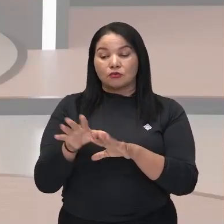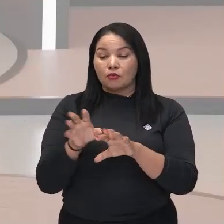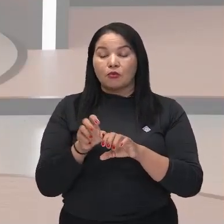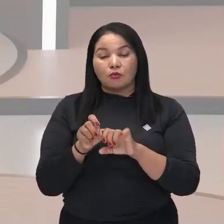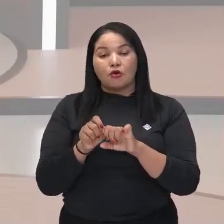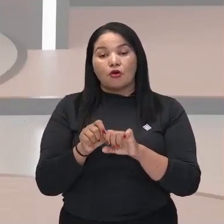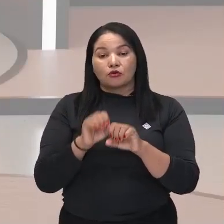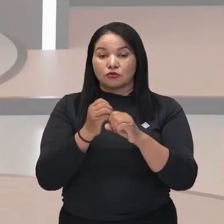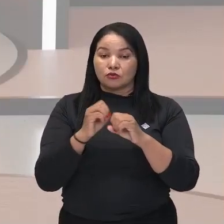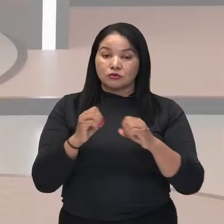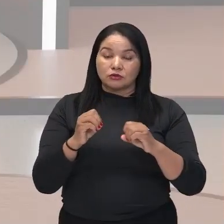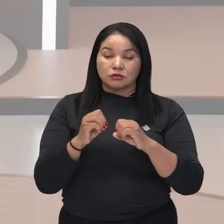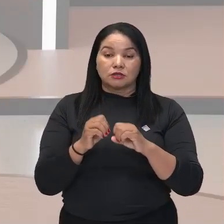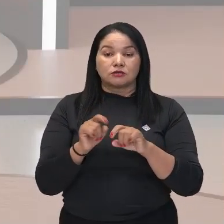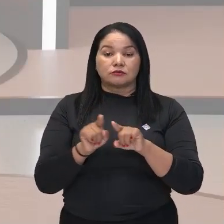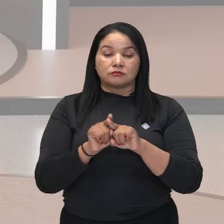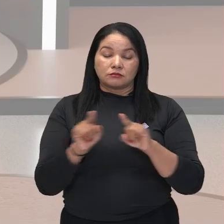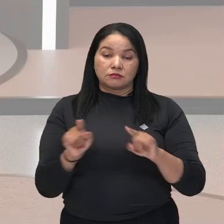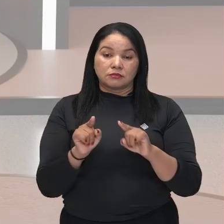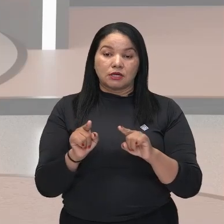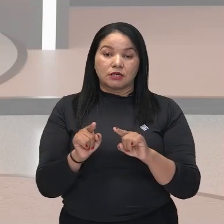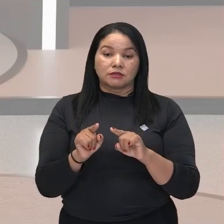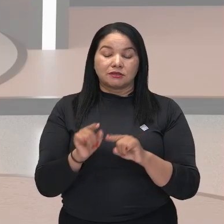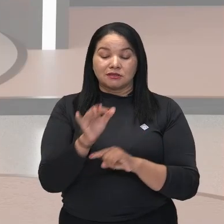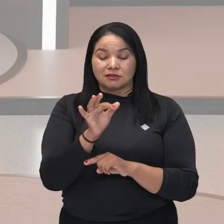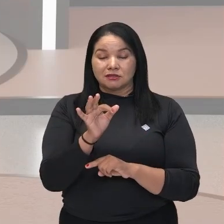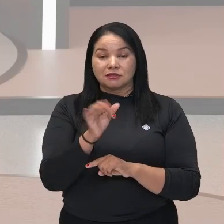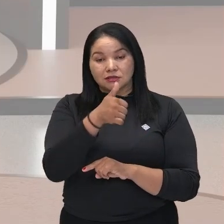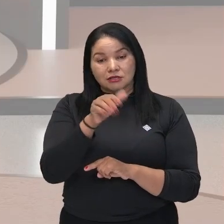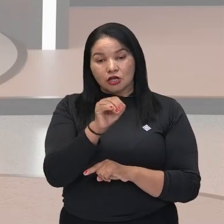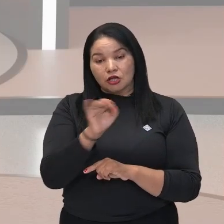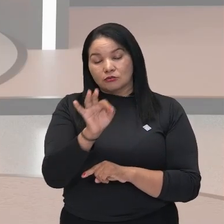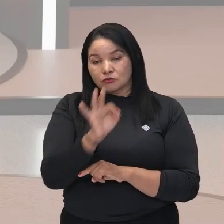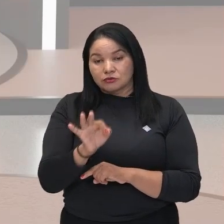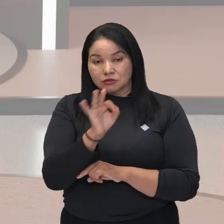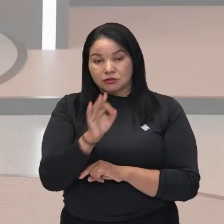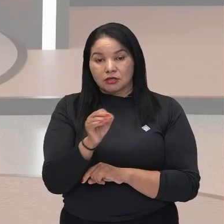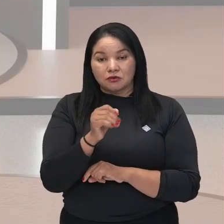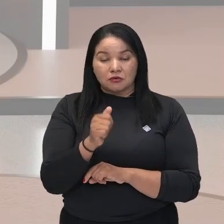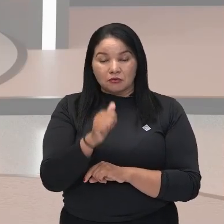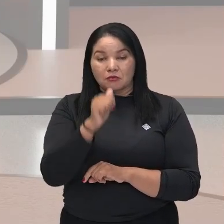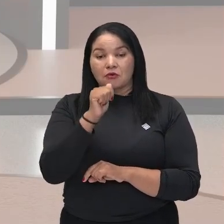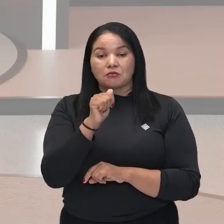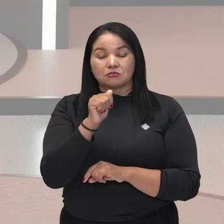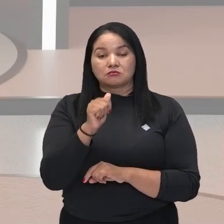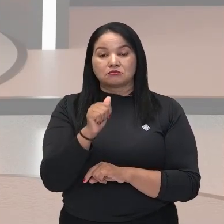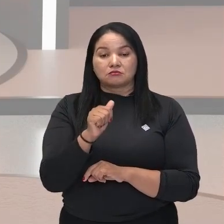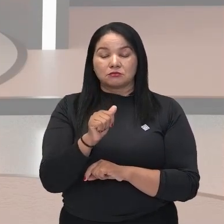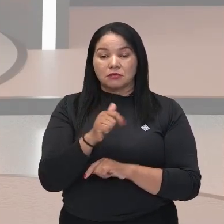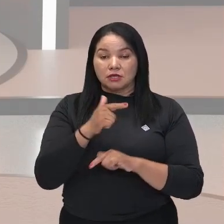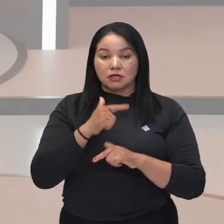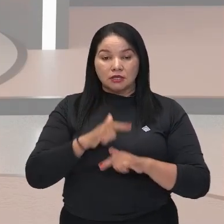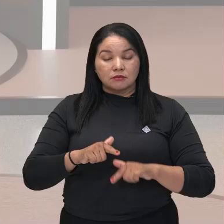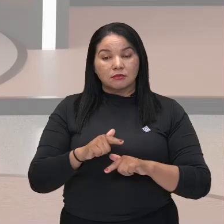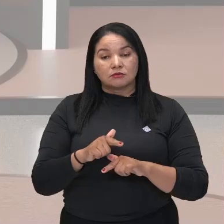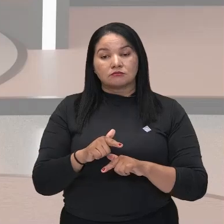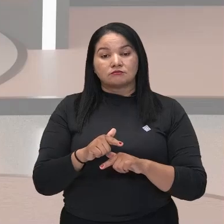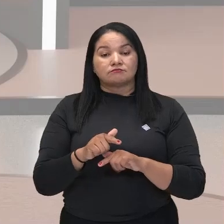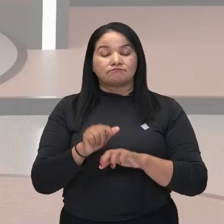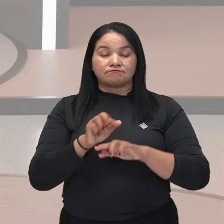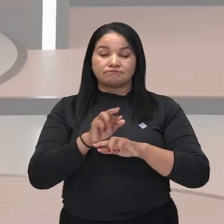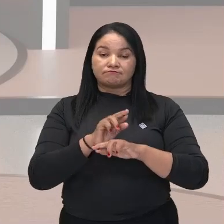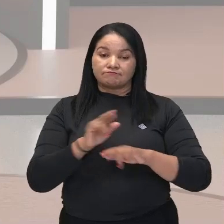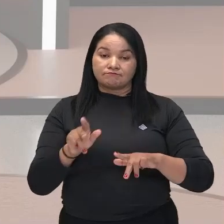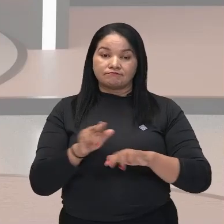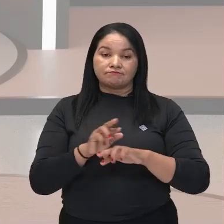às vezes ali acaba não sendo 100% uma água mineral, né, diferente de uma água potável.